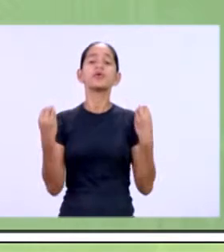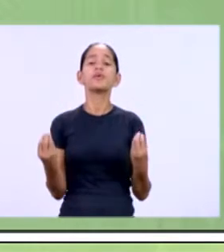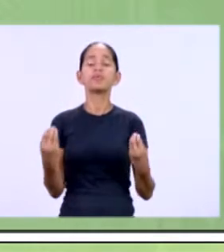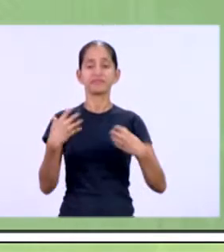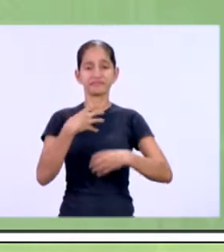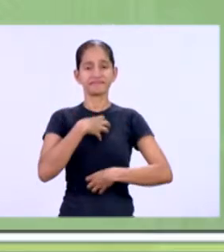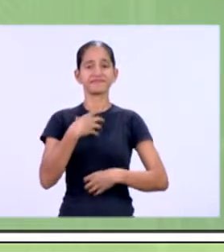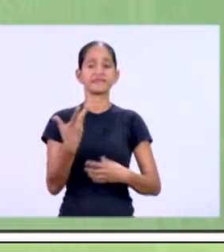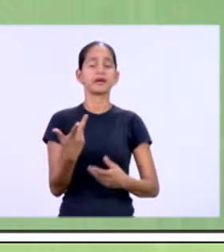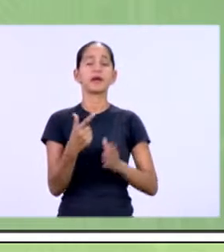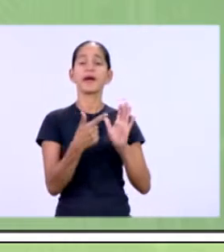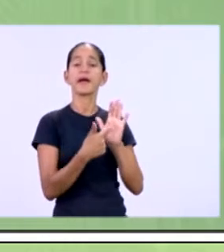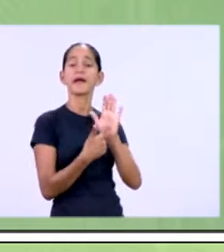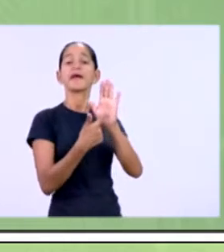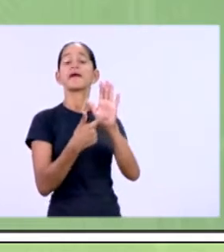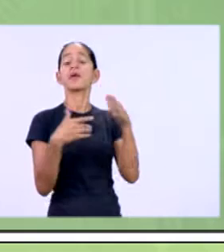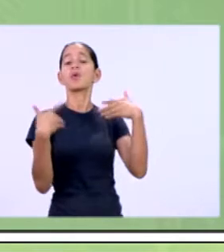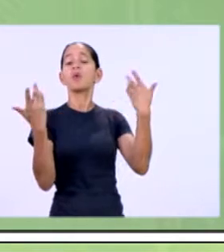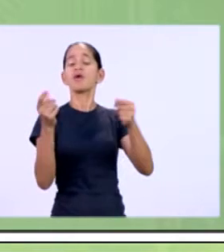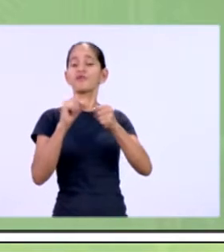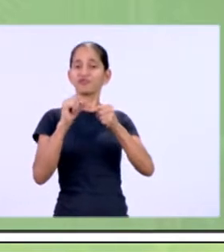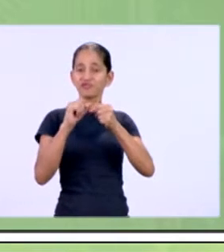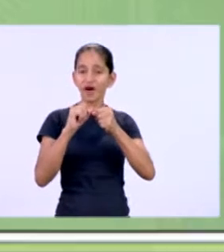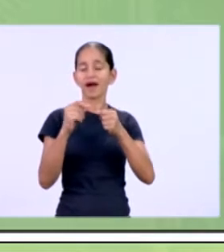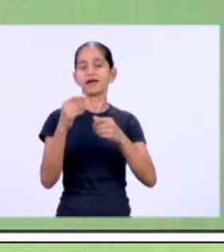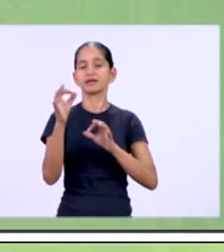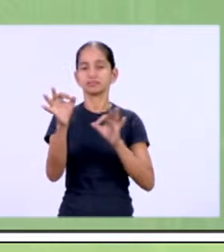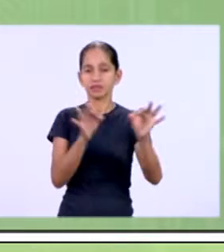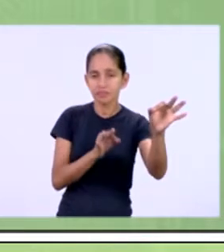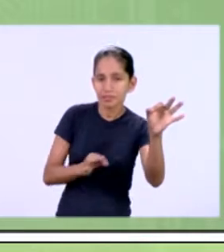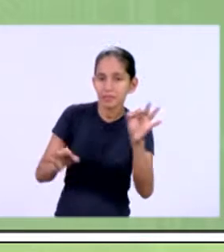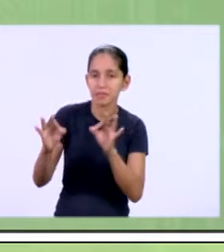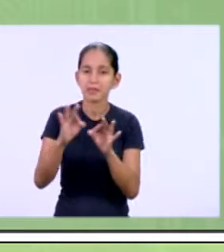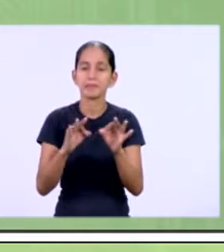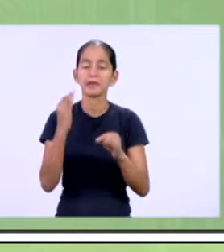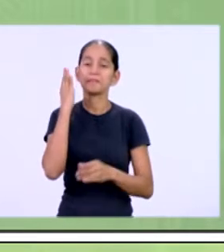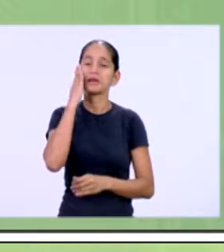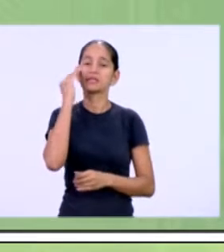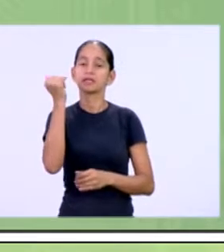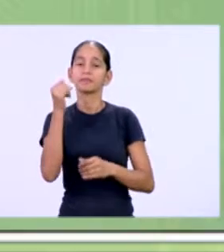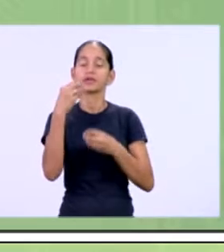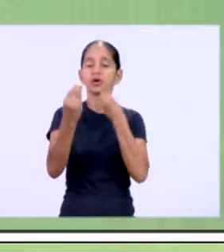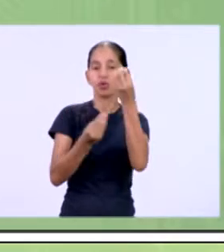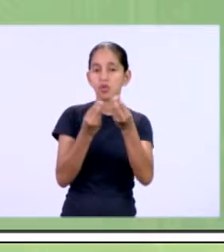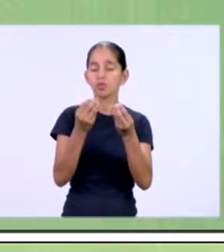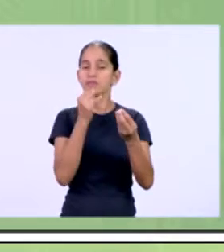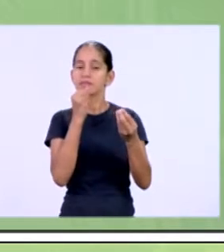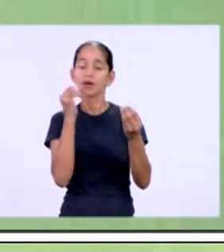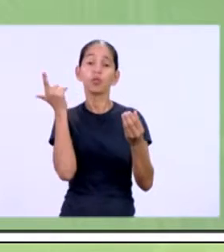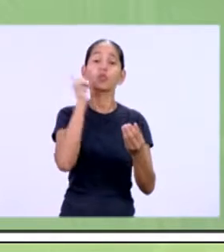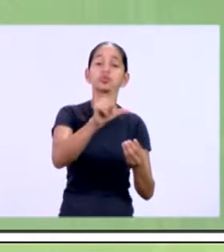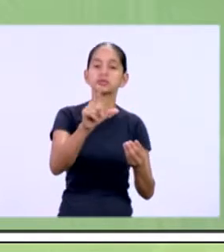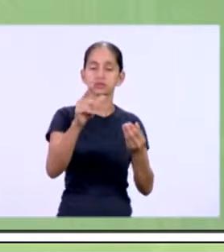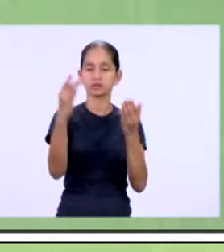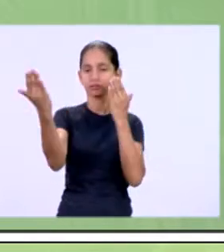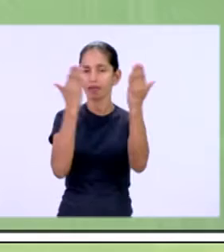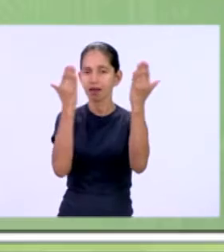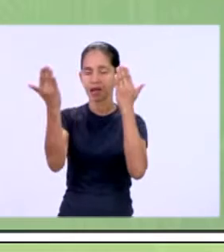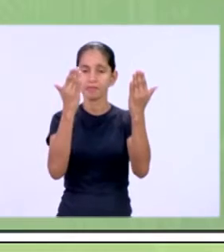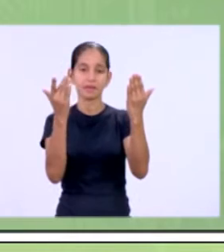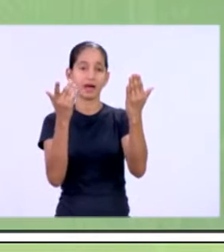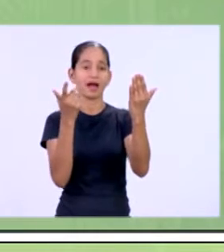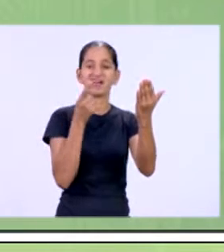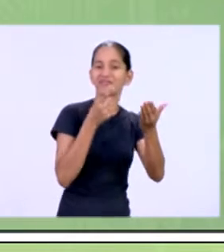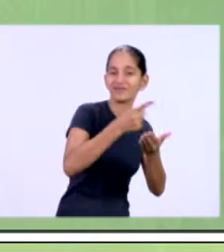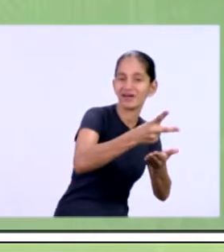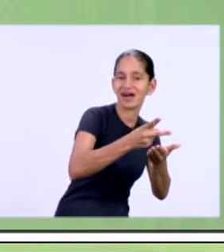competitividade. O que eu consigo fazer para fazer essa relação carga tributária com competição, competir com os outros? Quem